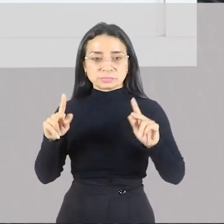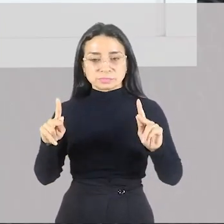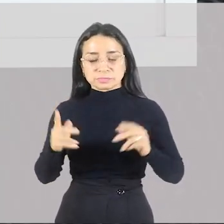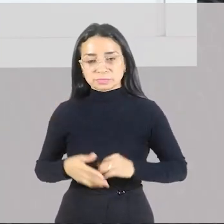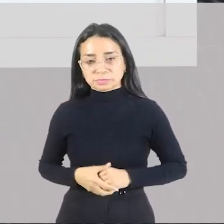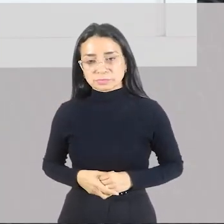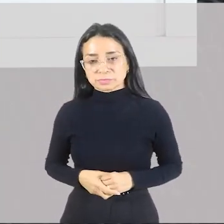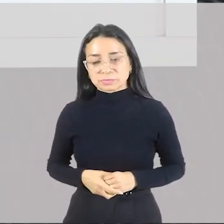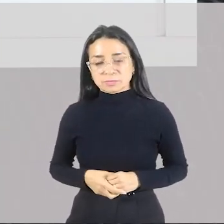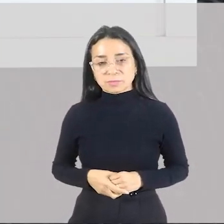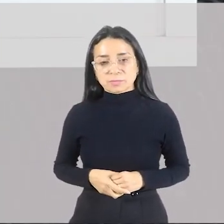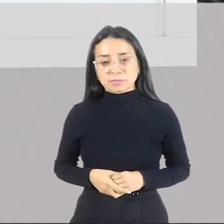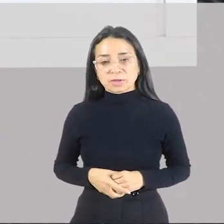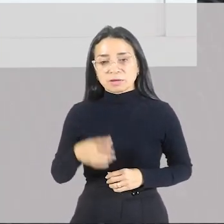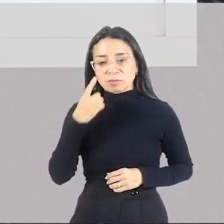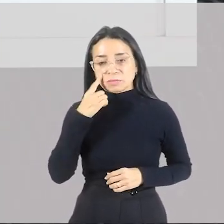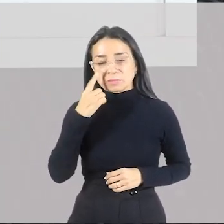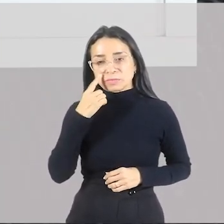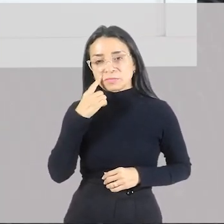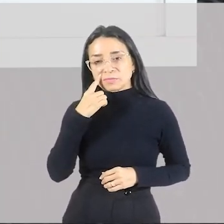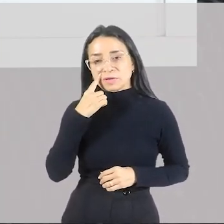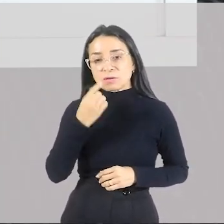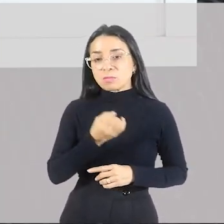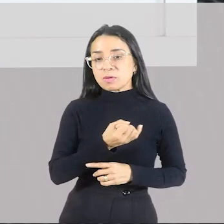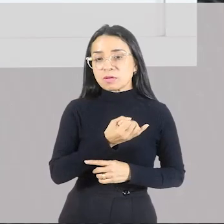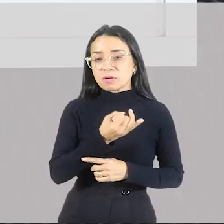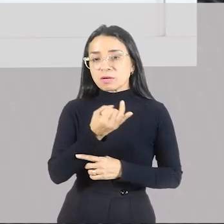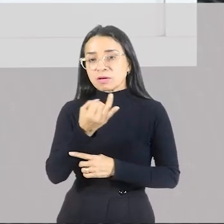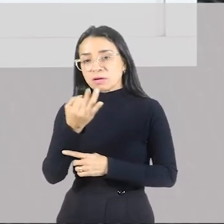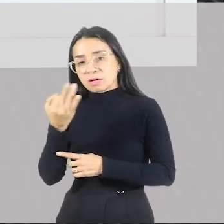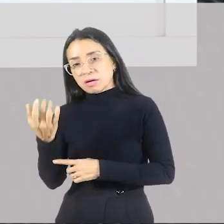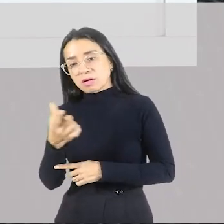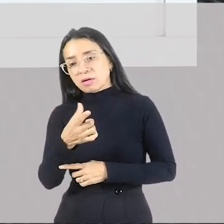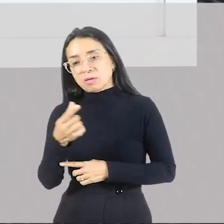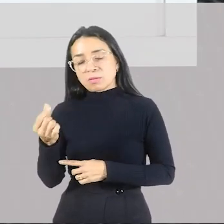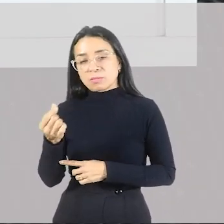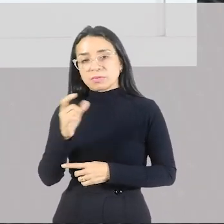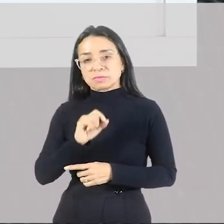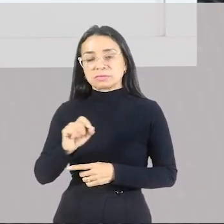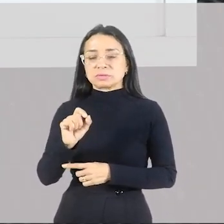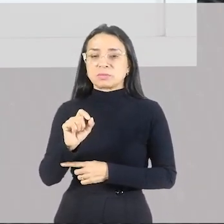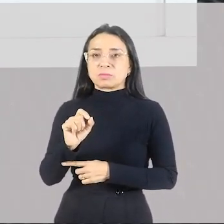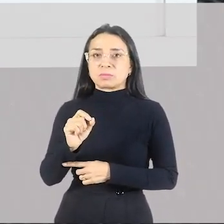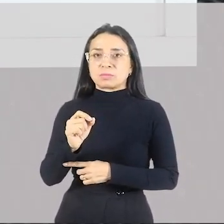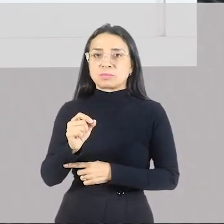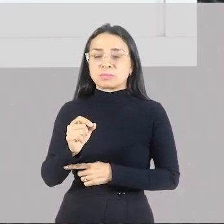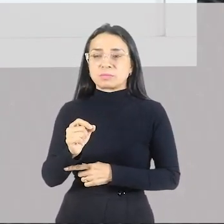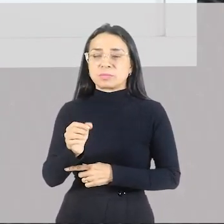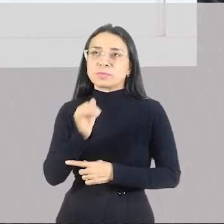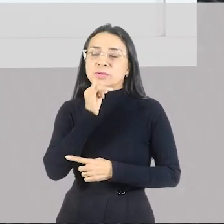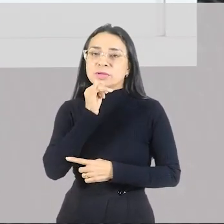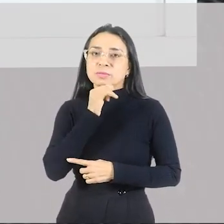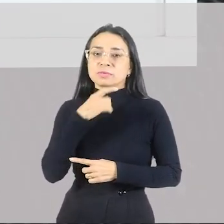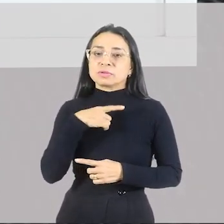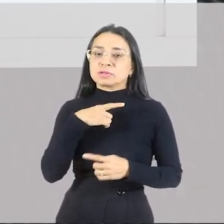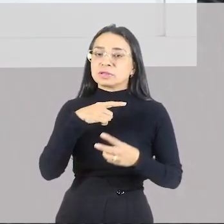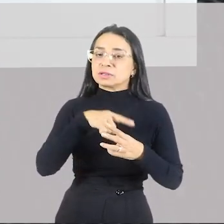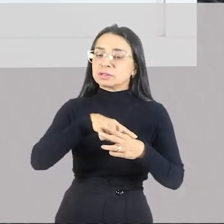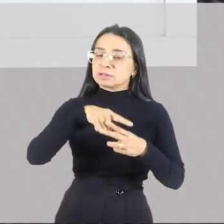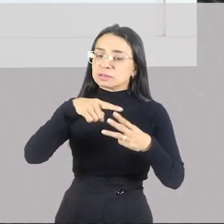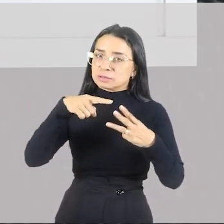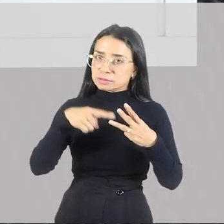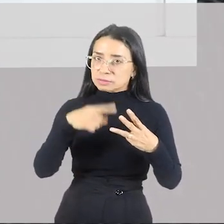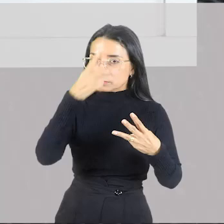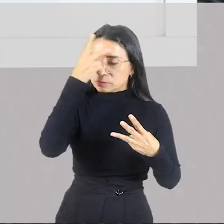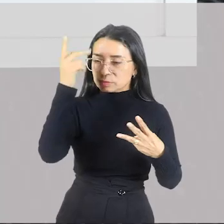comigo. Vamos analisar uma combinação. Vamos supor que eu tenho 3 pessoas, Marcos, Paulo